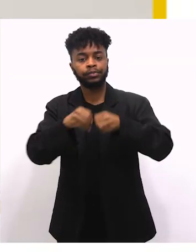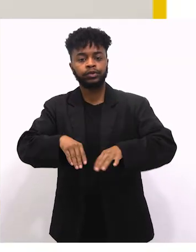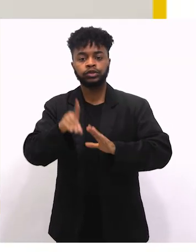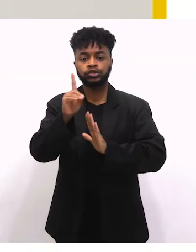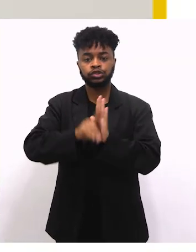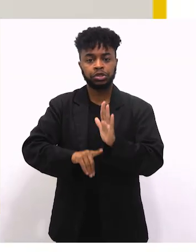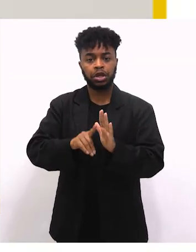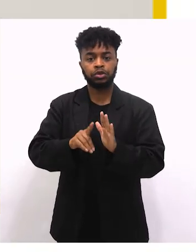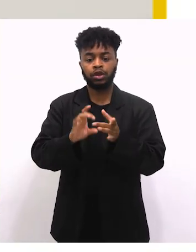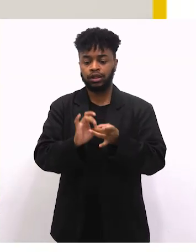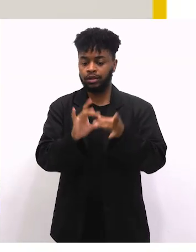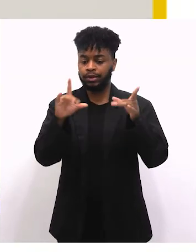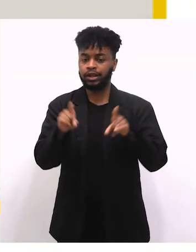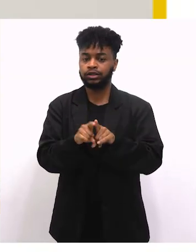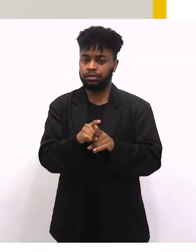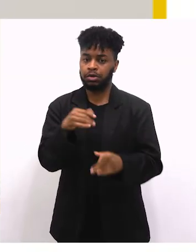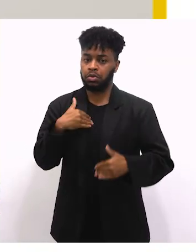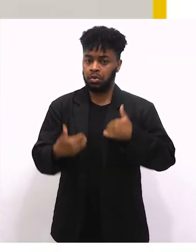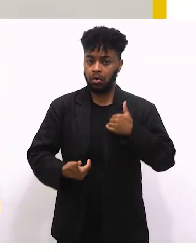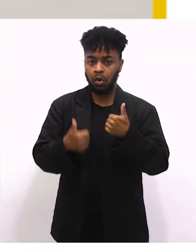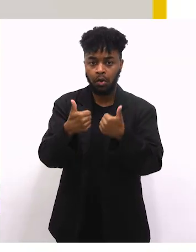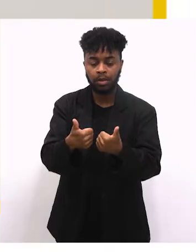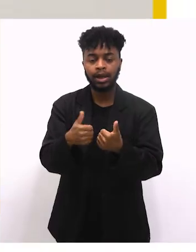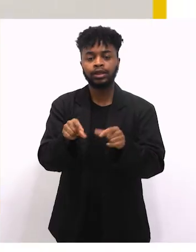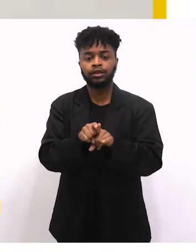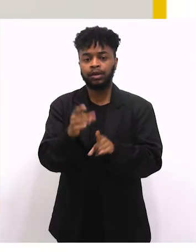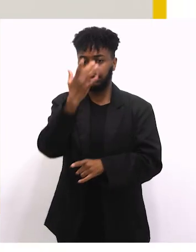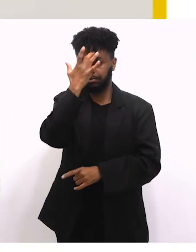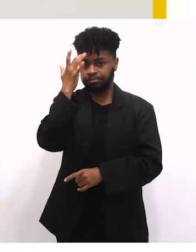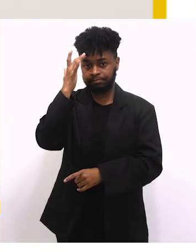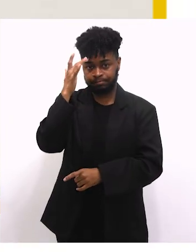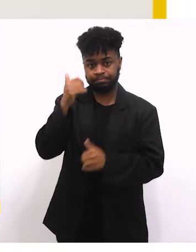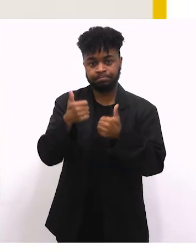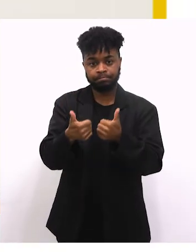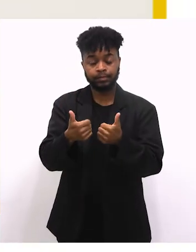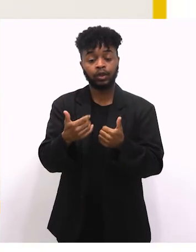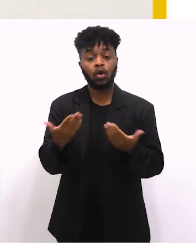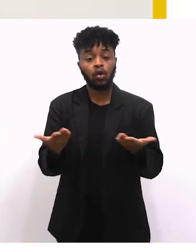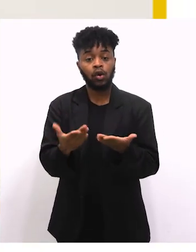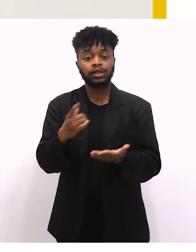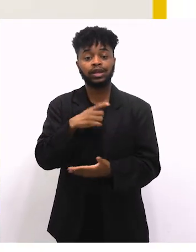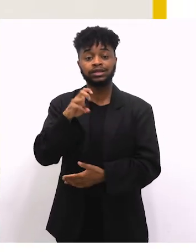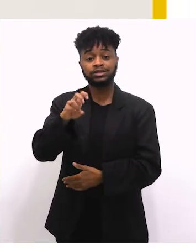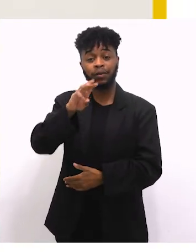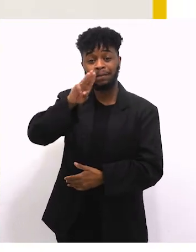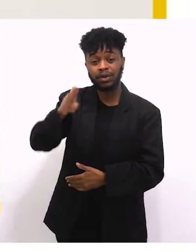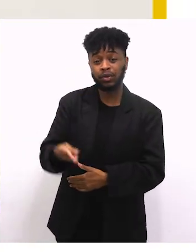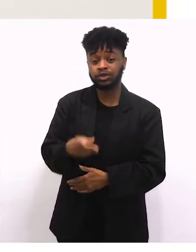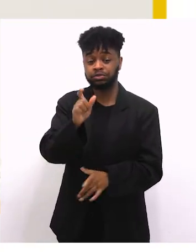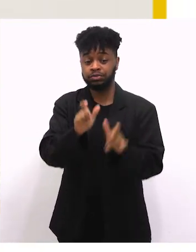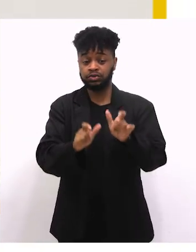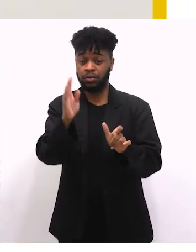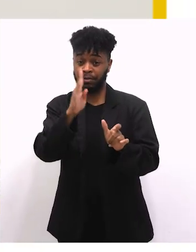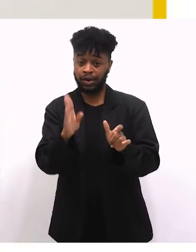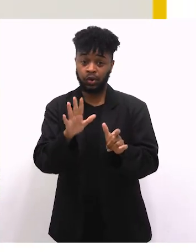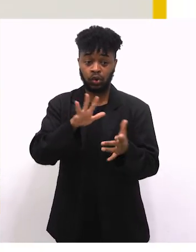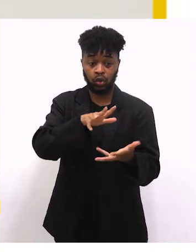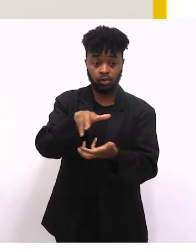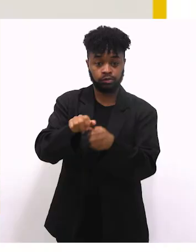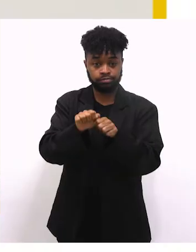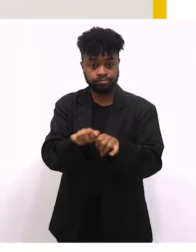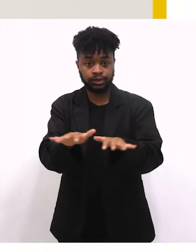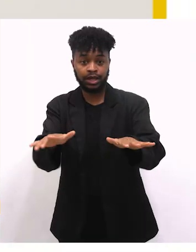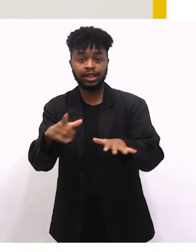liberdade, à integridade física e à psíquica. Hoje nós temos 5 milhões de brasileiros pelo mundo, nós temos